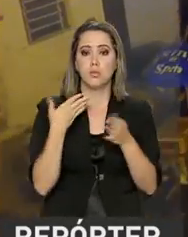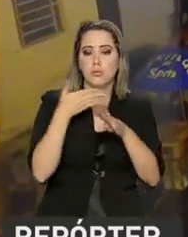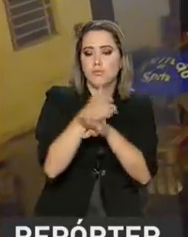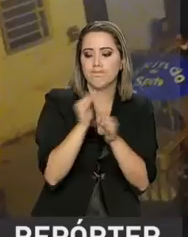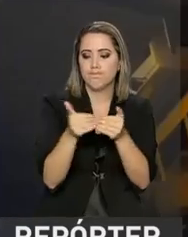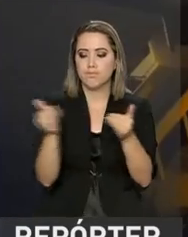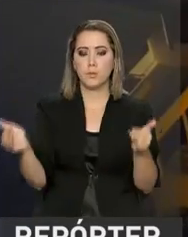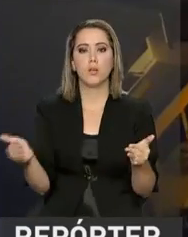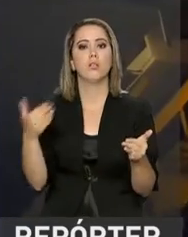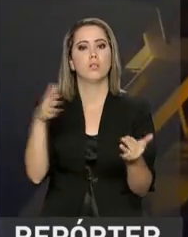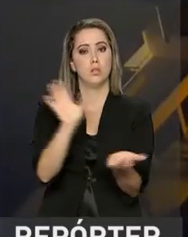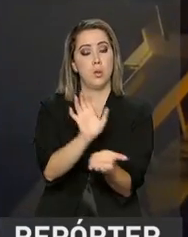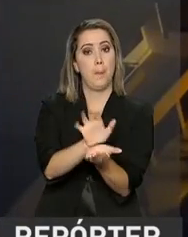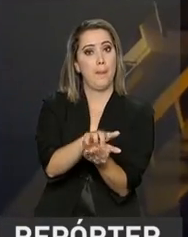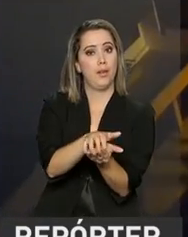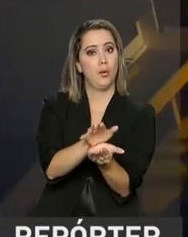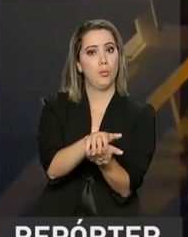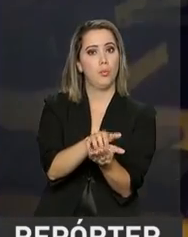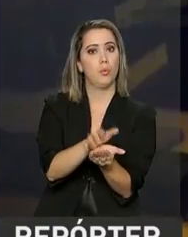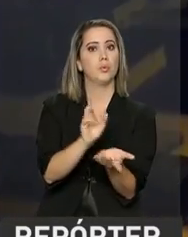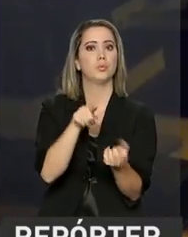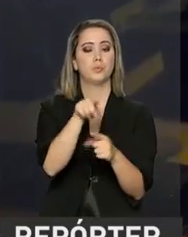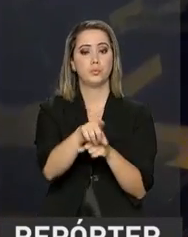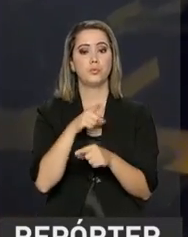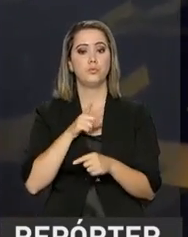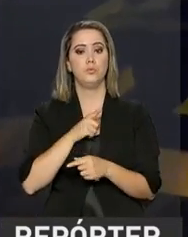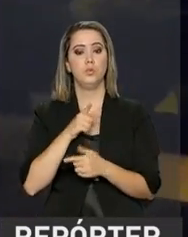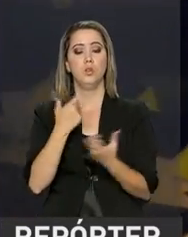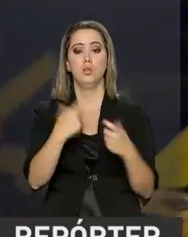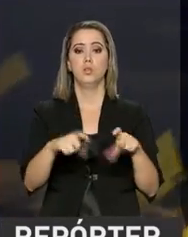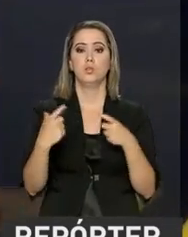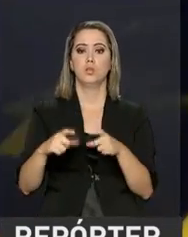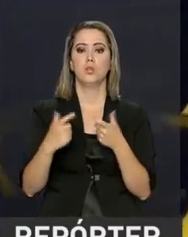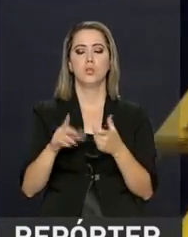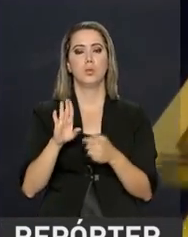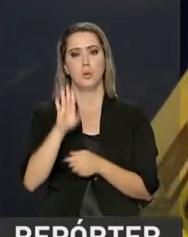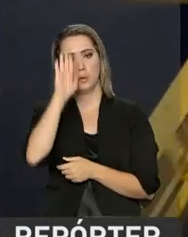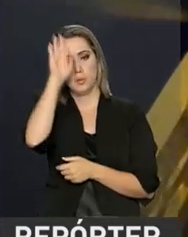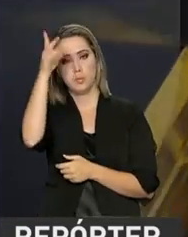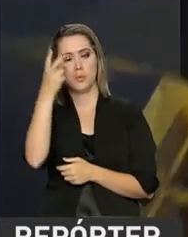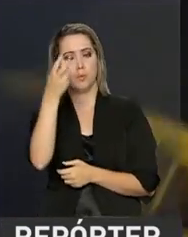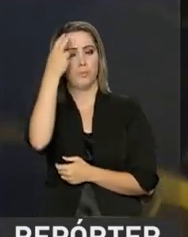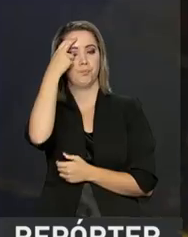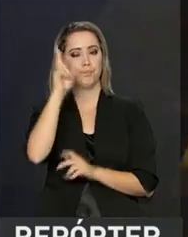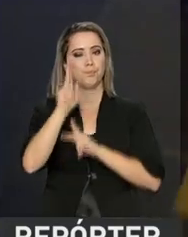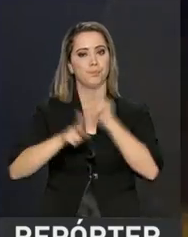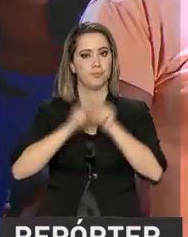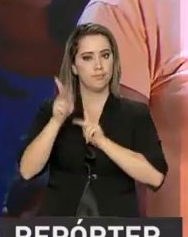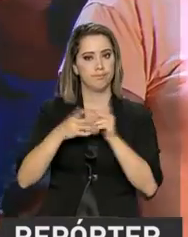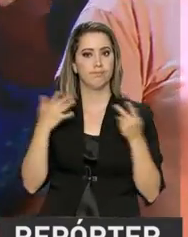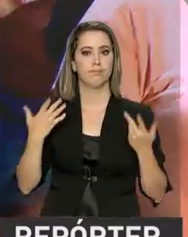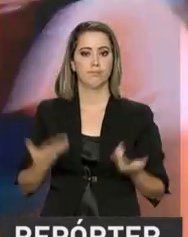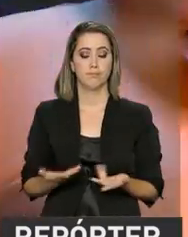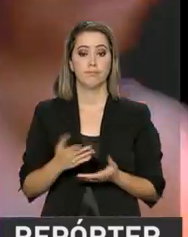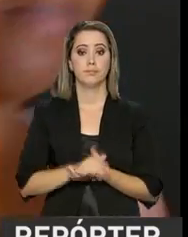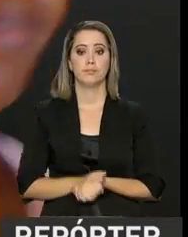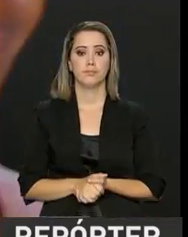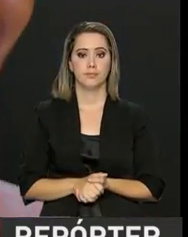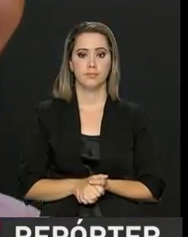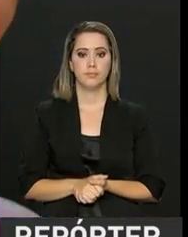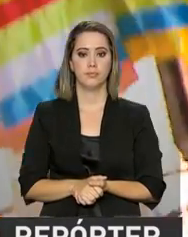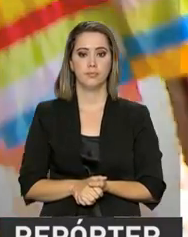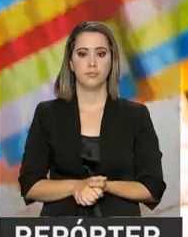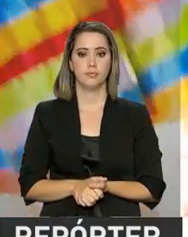entrada do sertão pernambucano a partir de Recife. É território privilegiado da cultura popular.